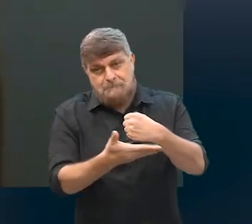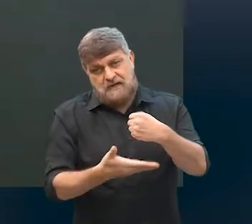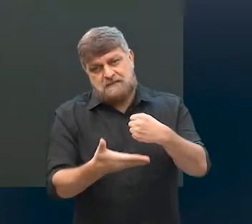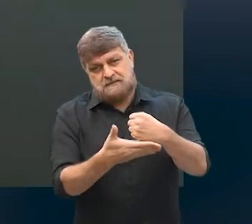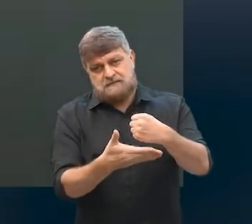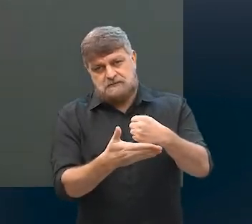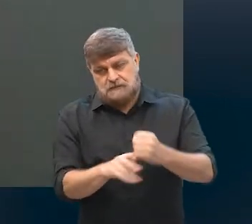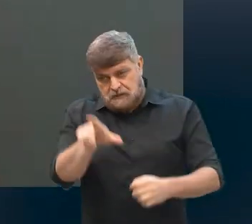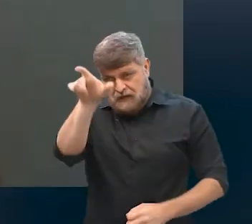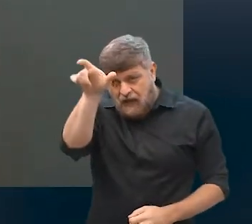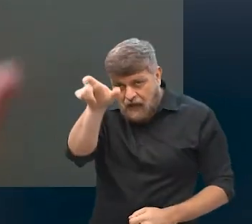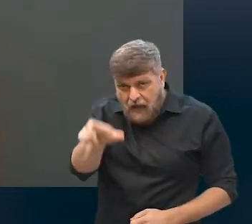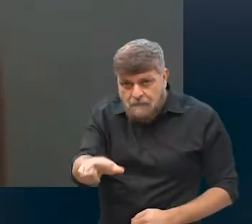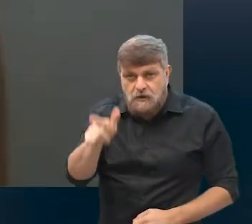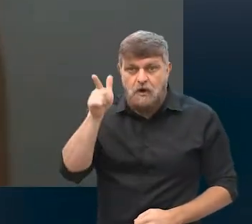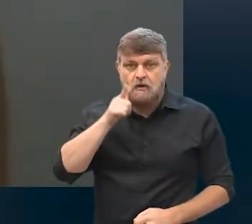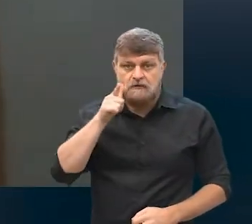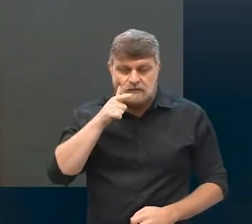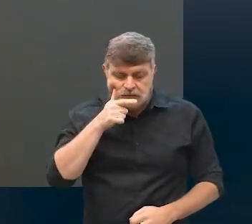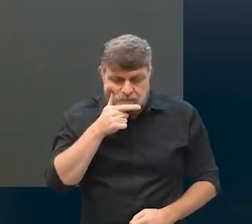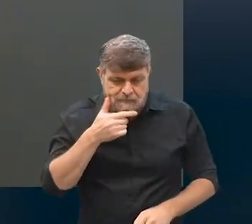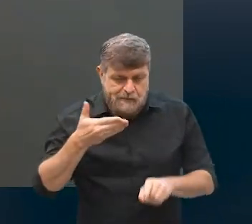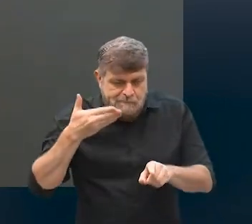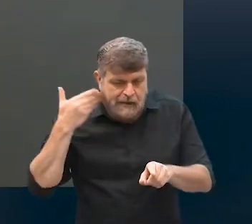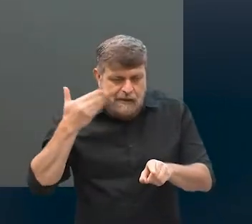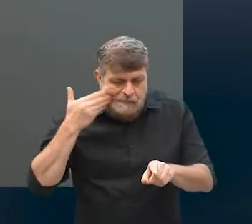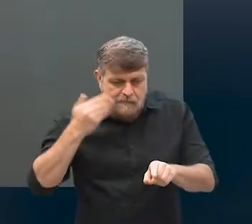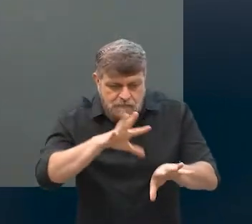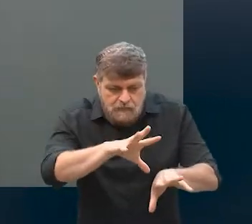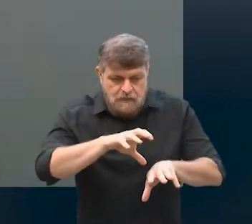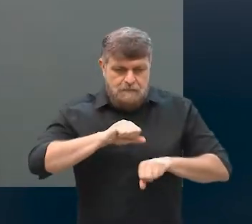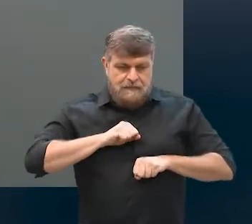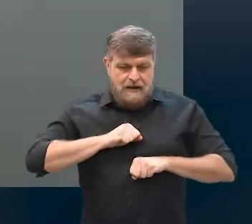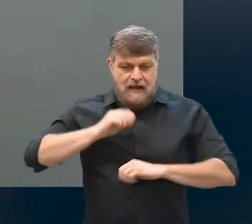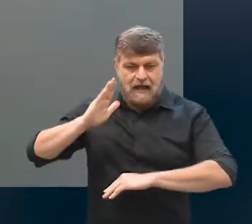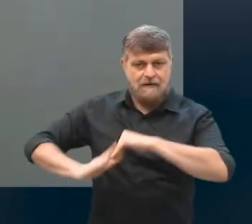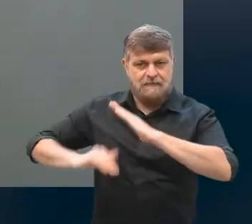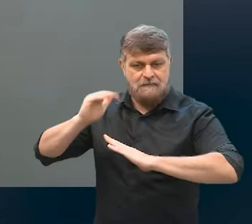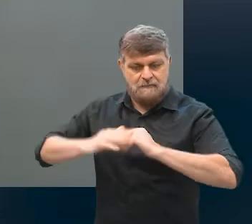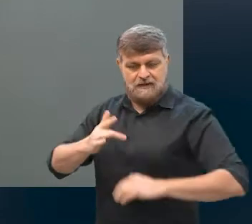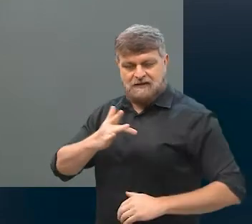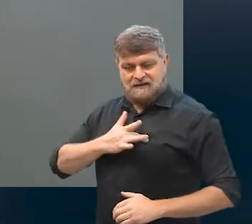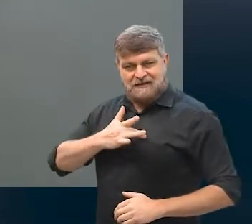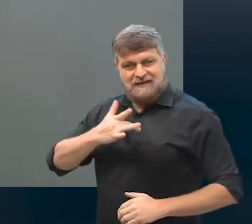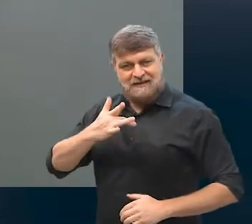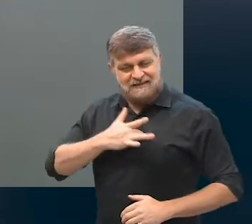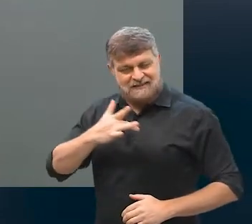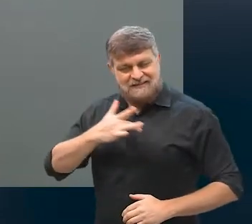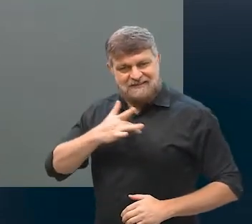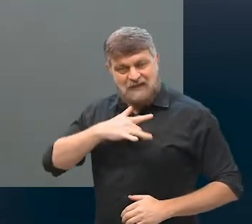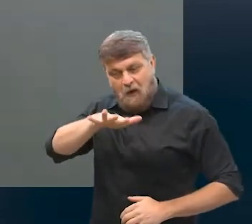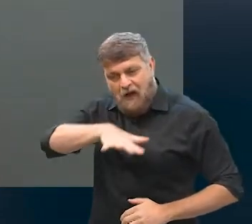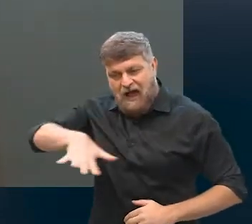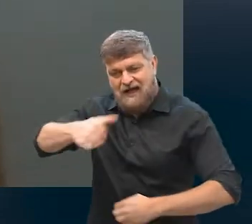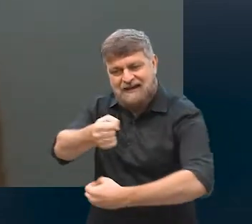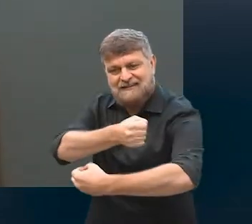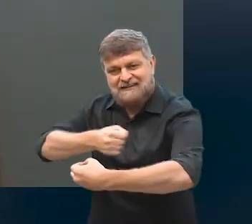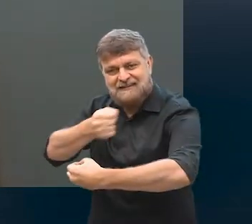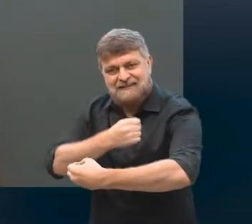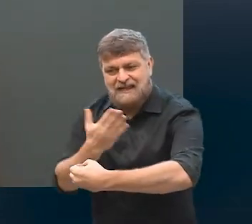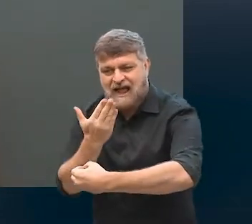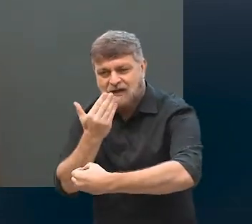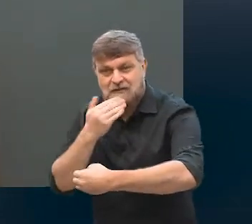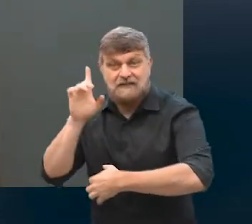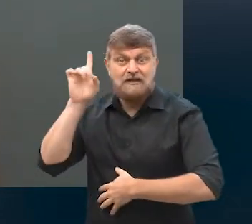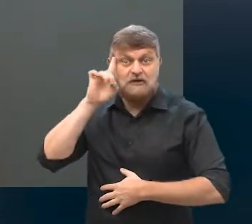para que a pessoa possa, em cima disso, exercer aquilo que ela gosta, que essa paixão dela pela cozinha, pela